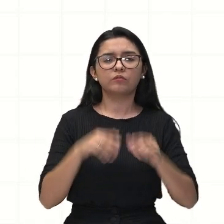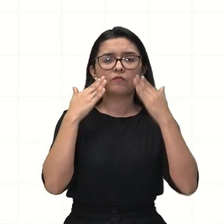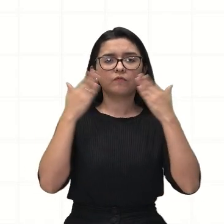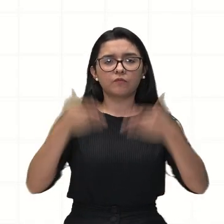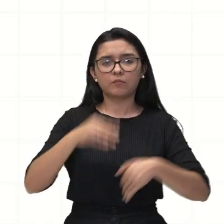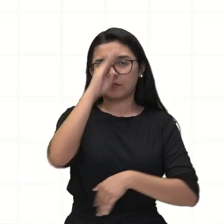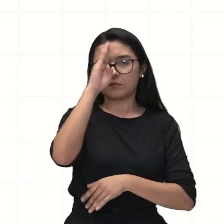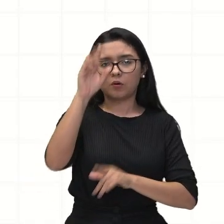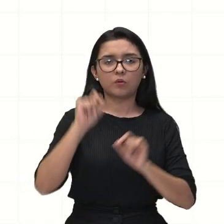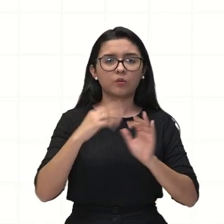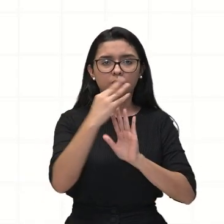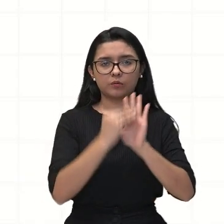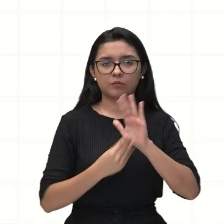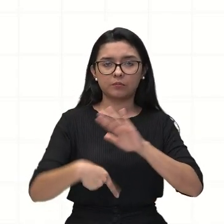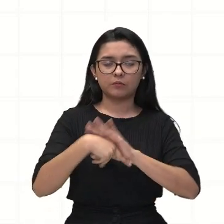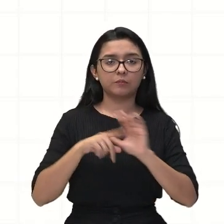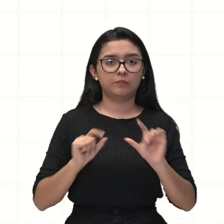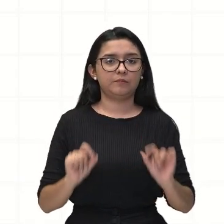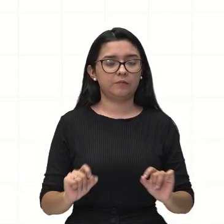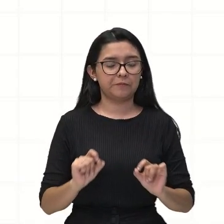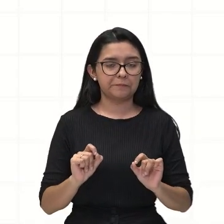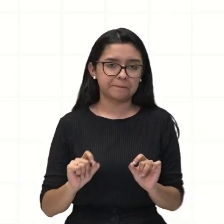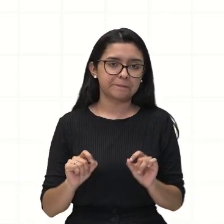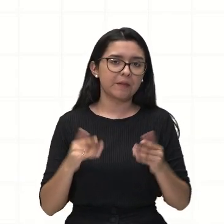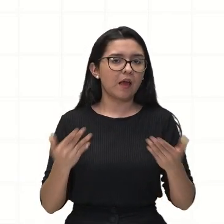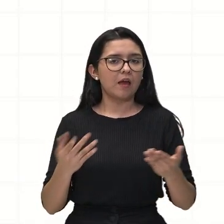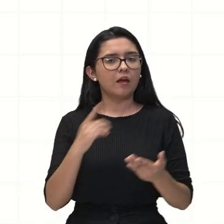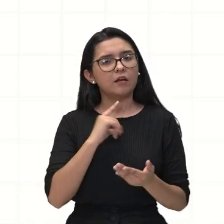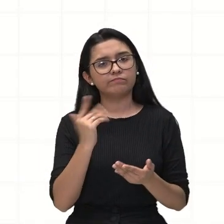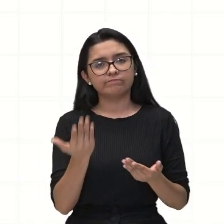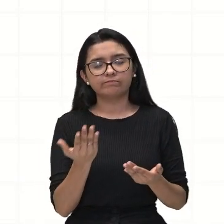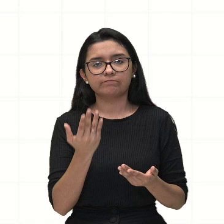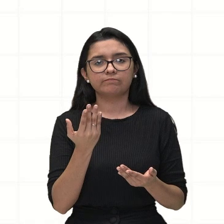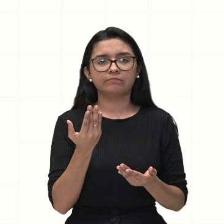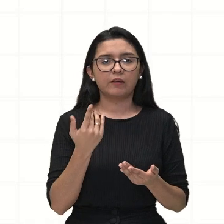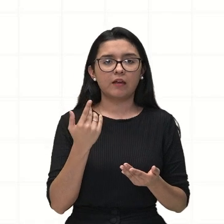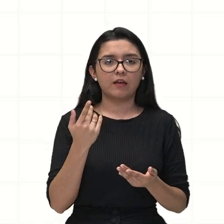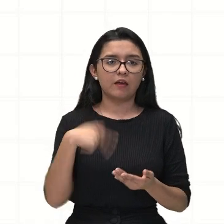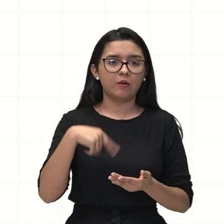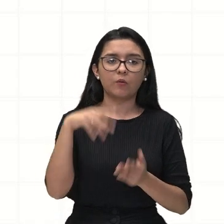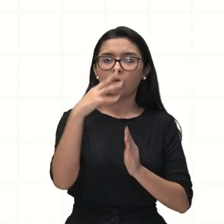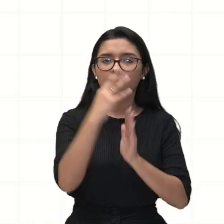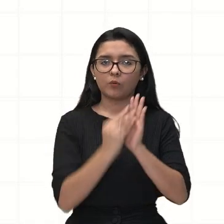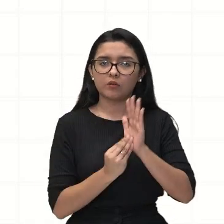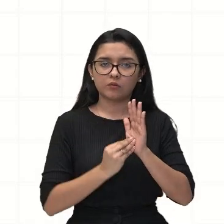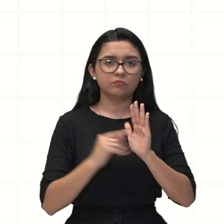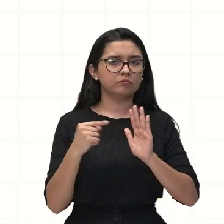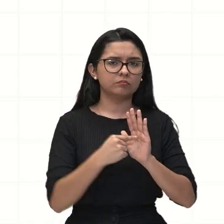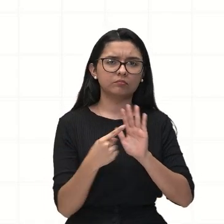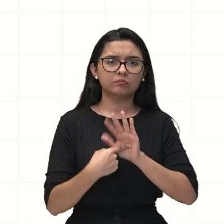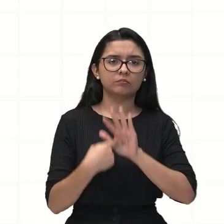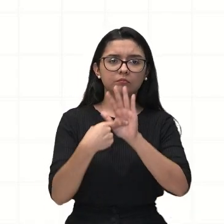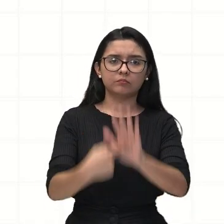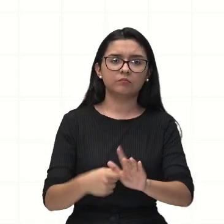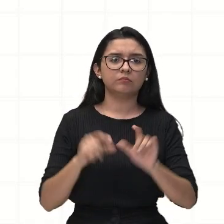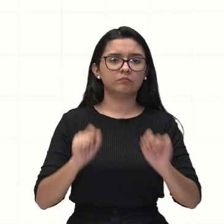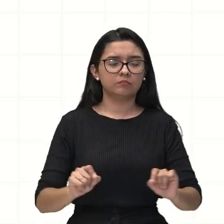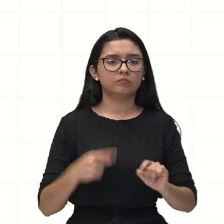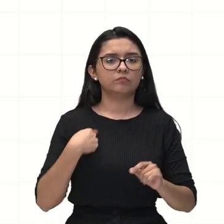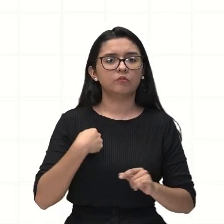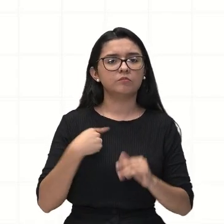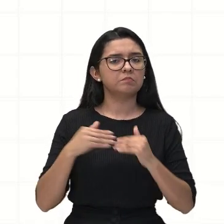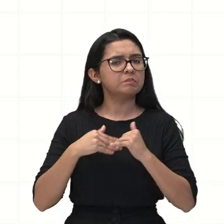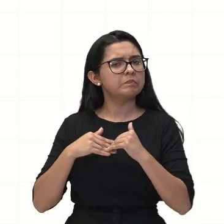vamos ter aqui um conteúdo que ele é um conteúdo no qual ele aponta um dos maiores déficits de aprendizagem,